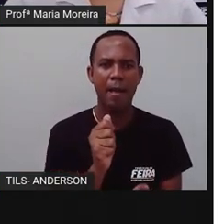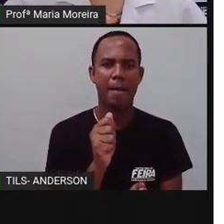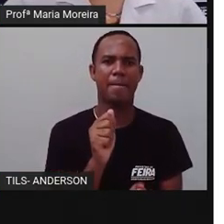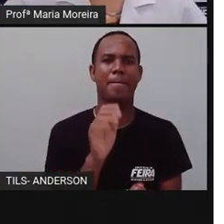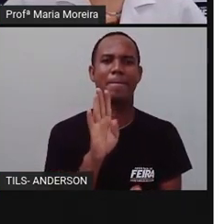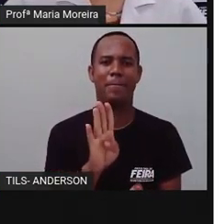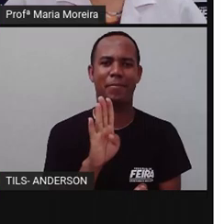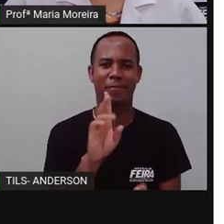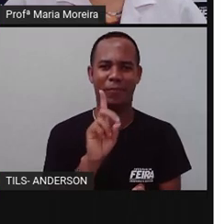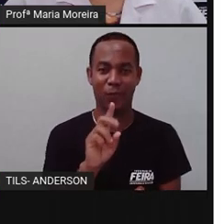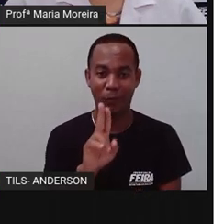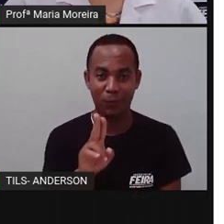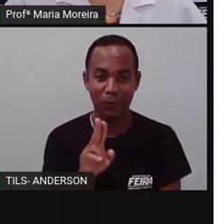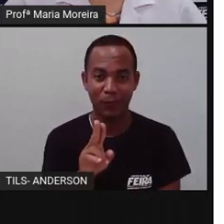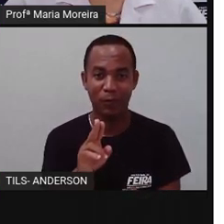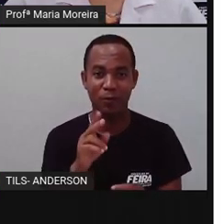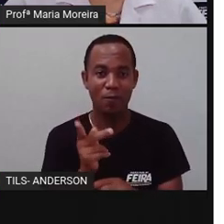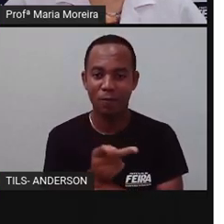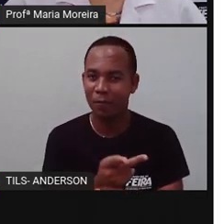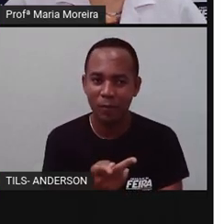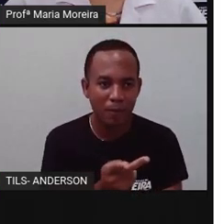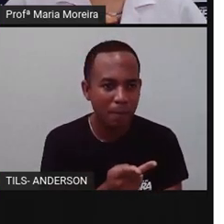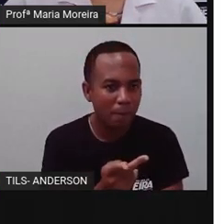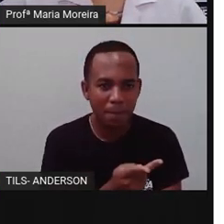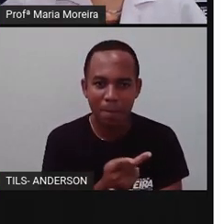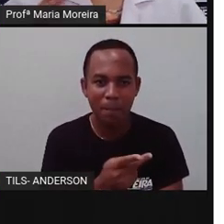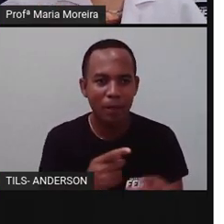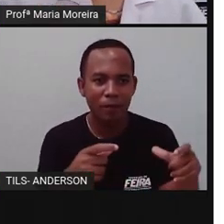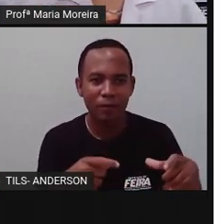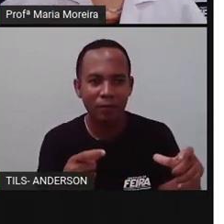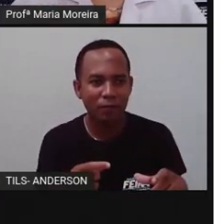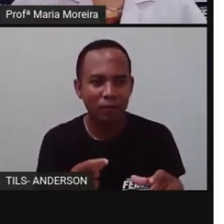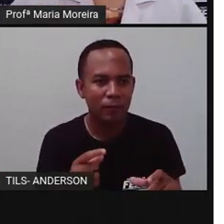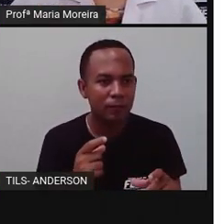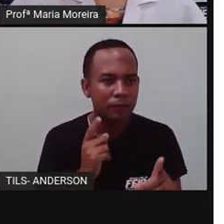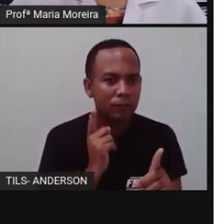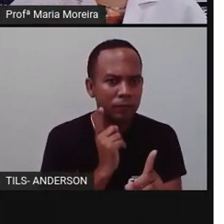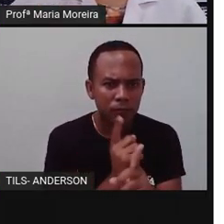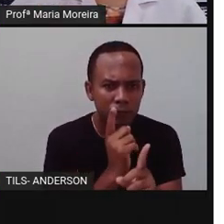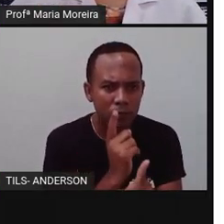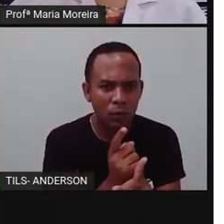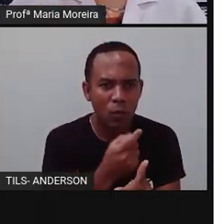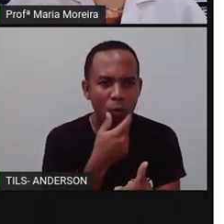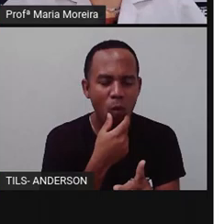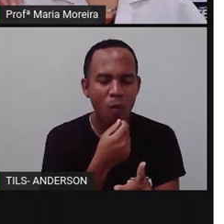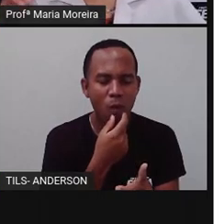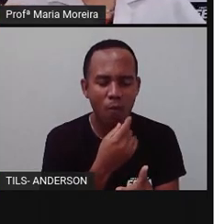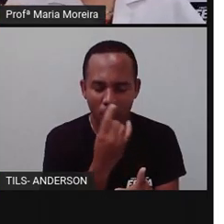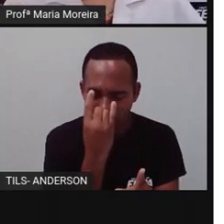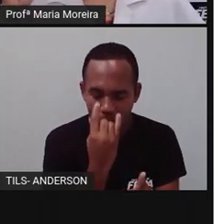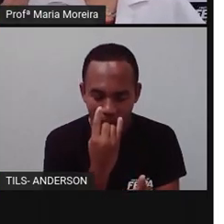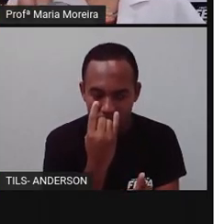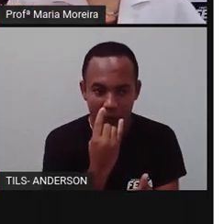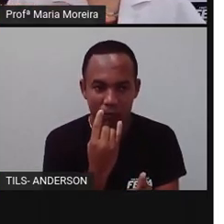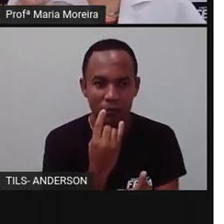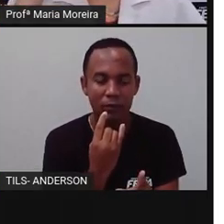lugar onde tinha escondido sua caça de manhã, deu com o ceguinho. Lembram deles?